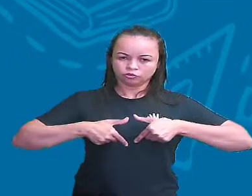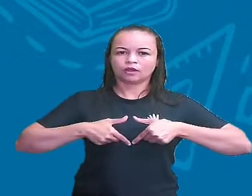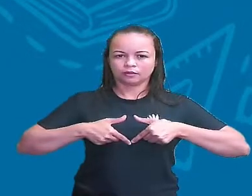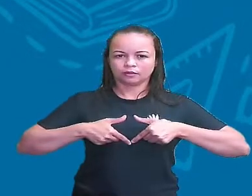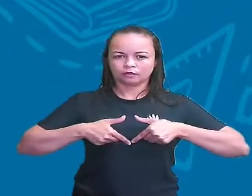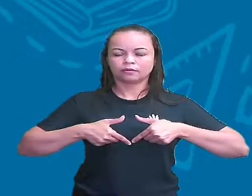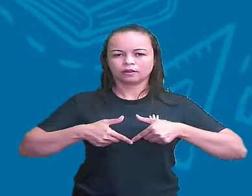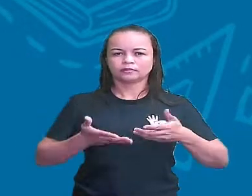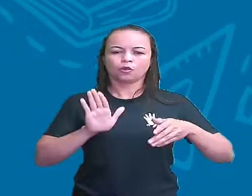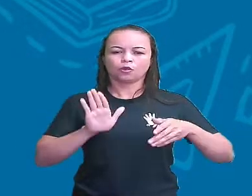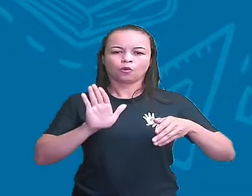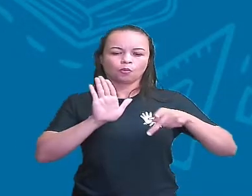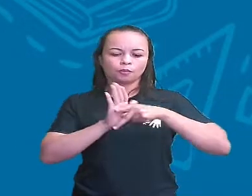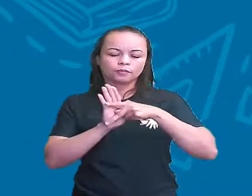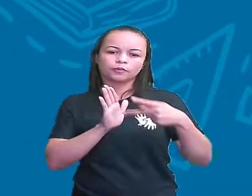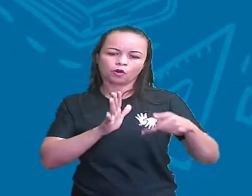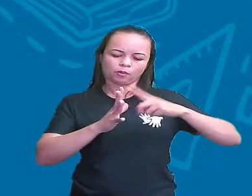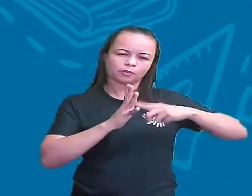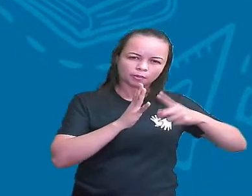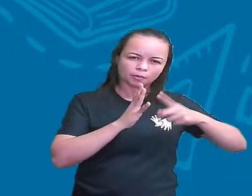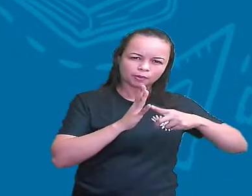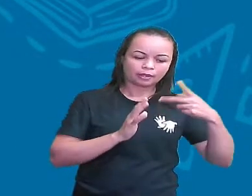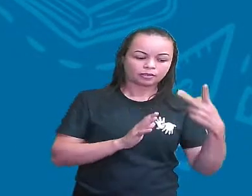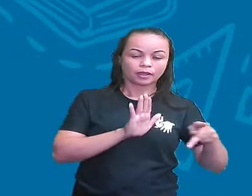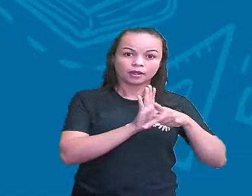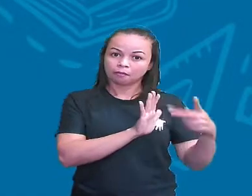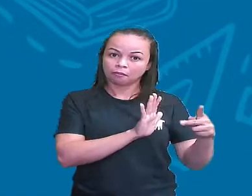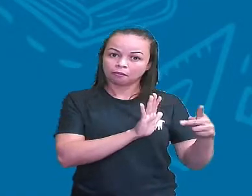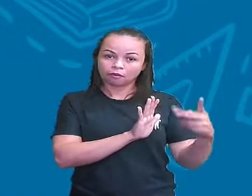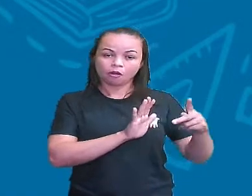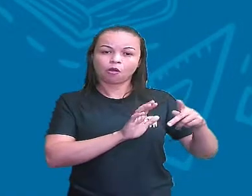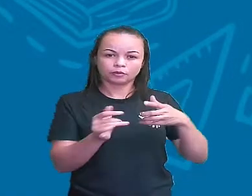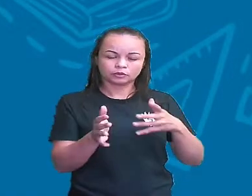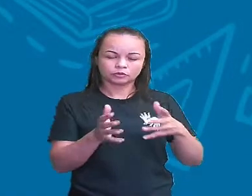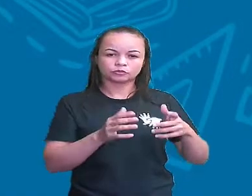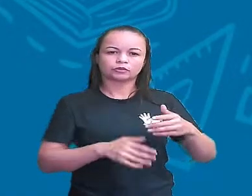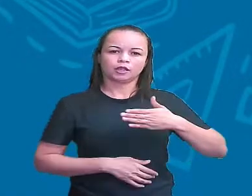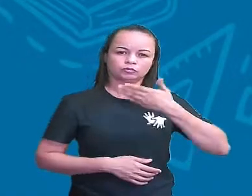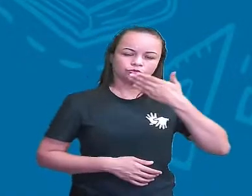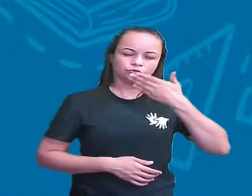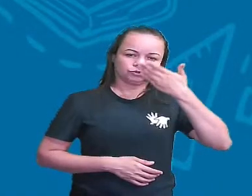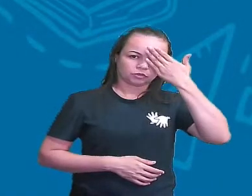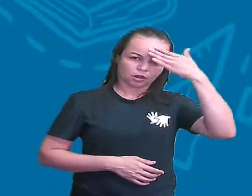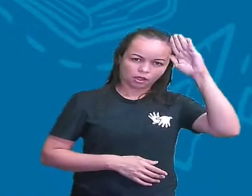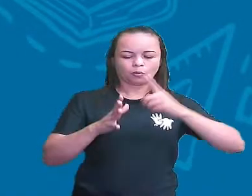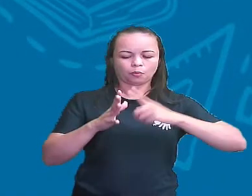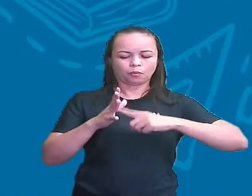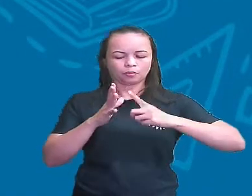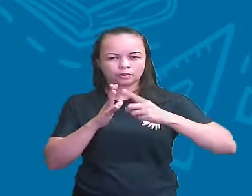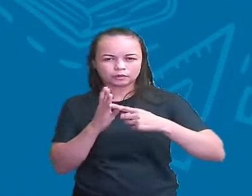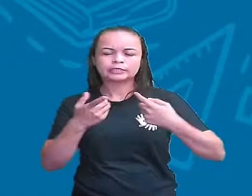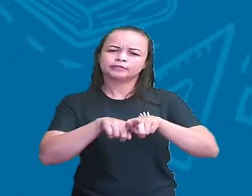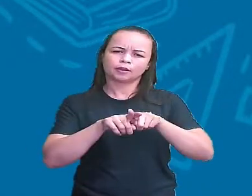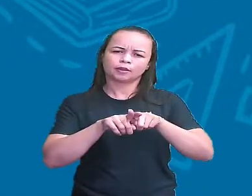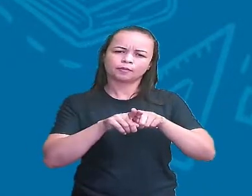próprio calendário, né? Os judeus, o calendário judaico. A gente tem o calendário islã, o calendário islâmico e o calendário